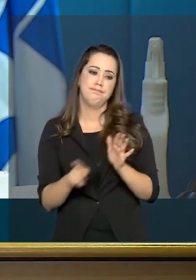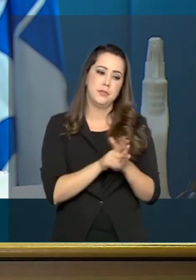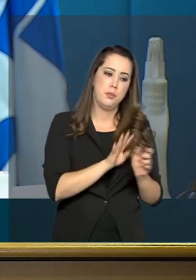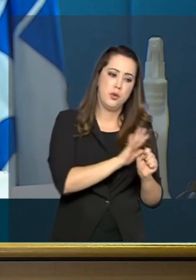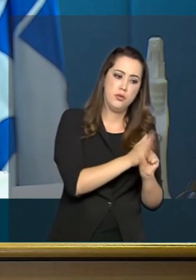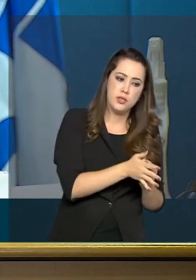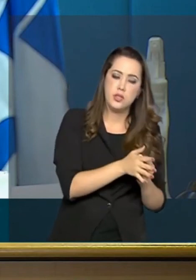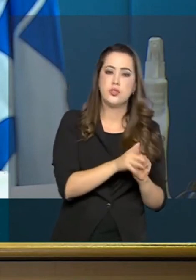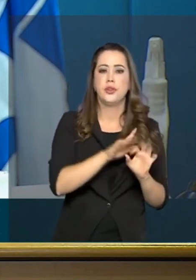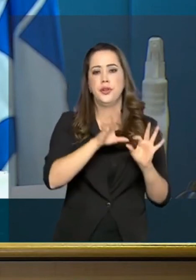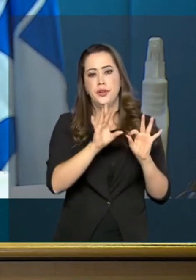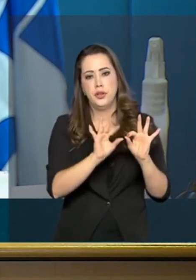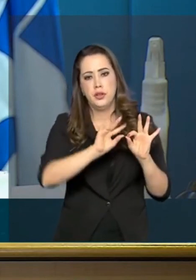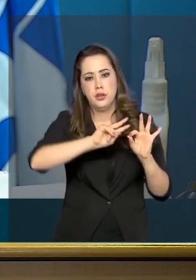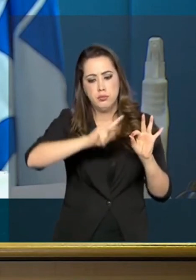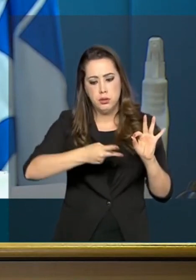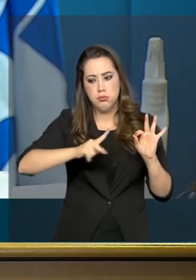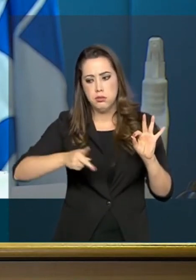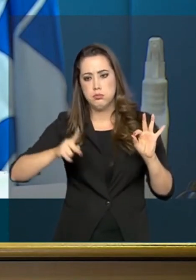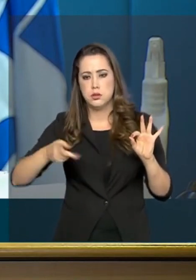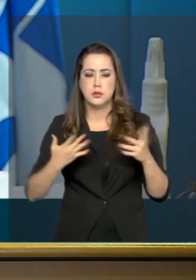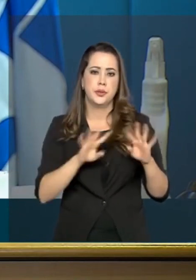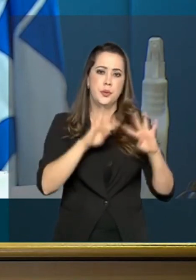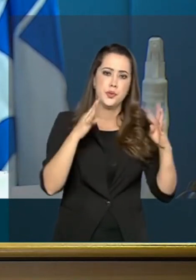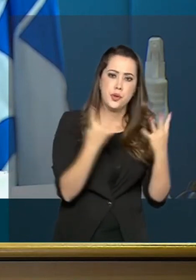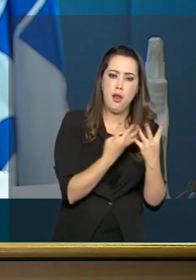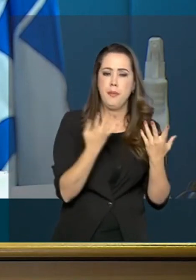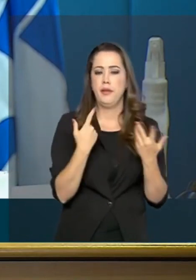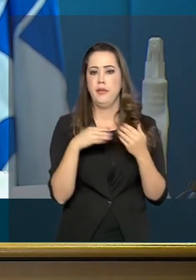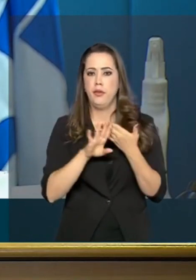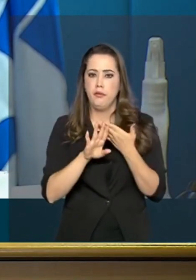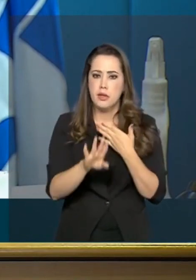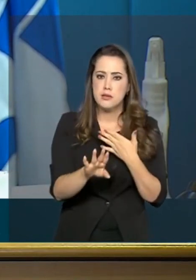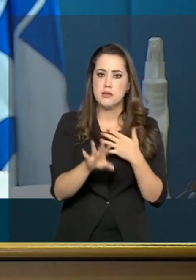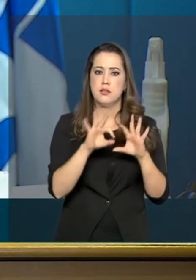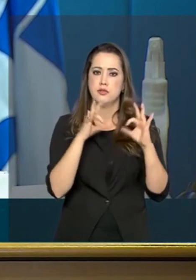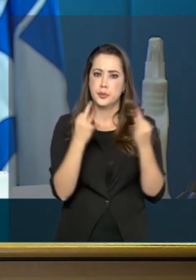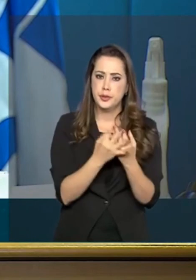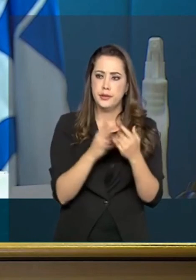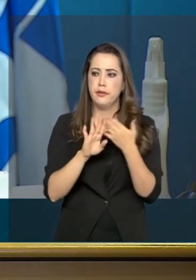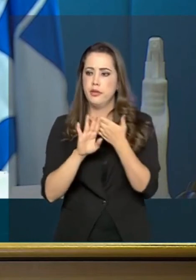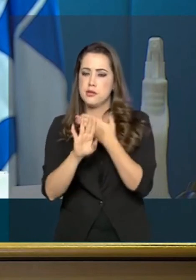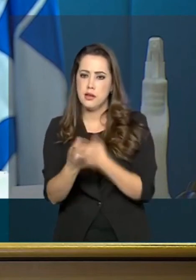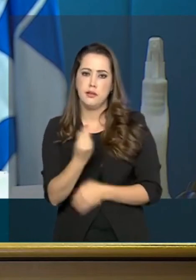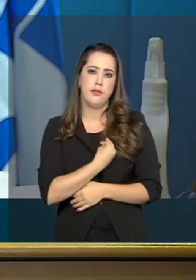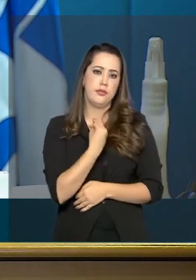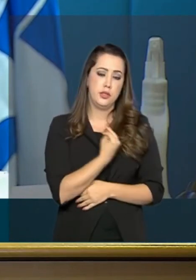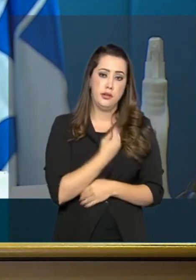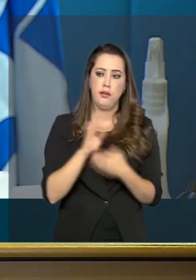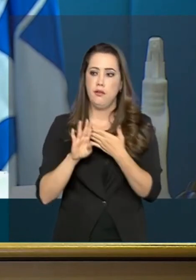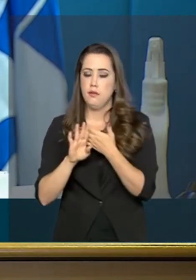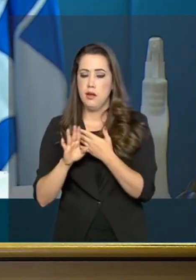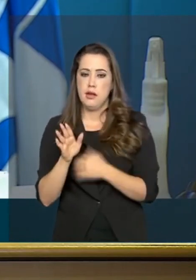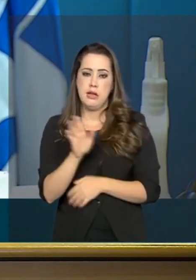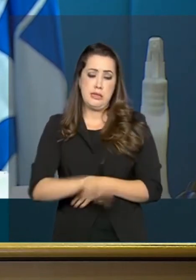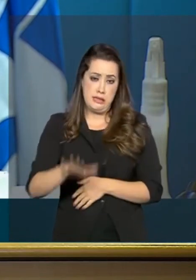e delas vieram o isolamento social, o afastamento da vida social, das atividades importantes para as crianças à escola,